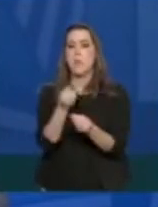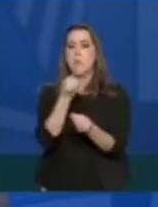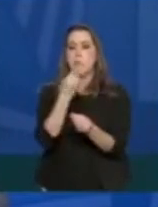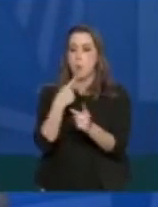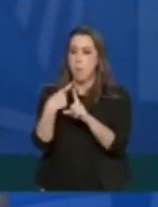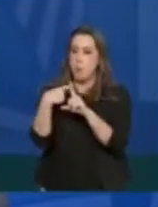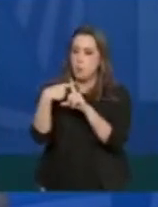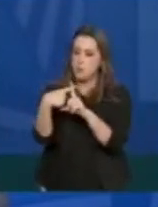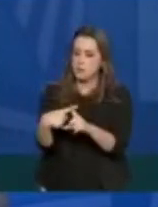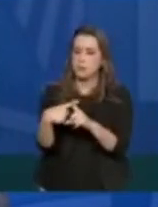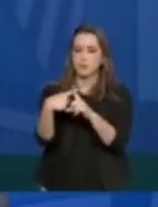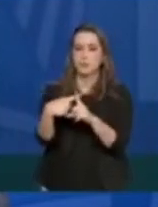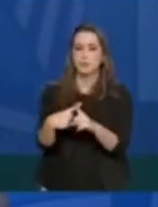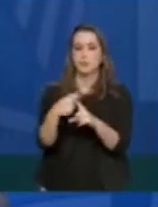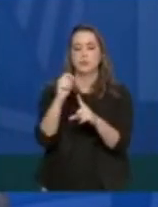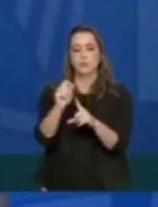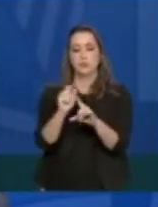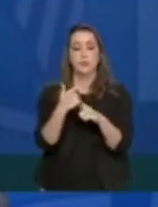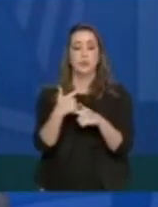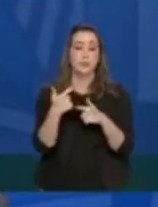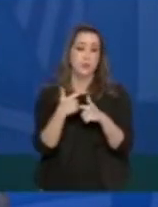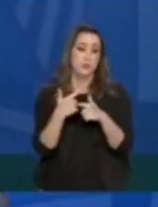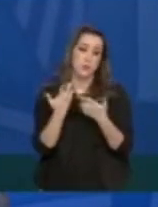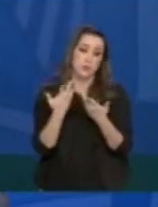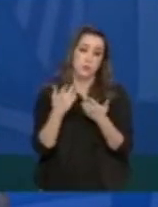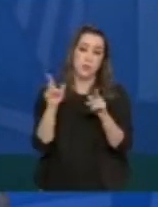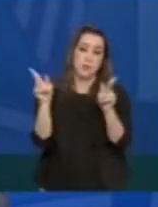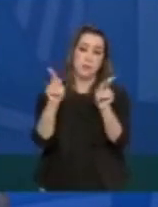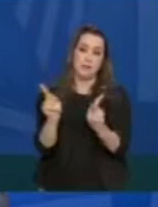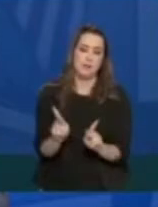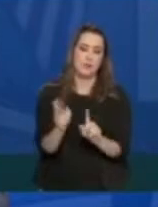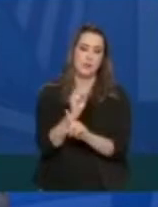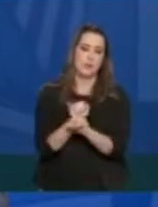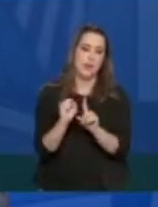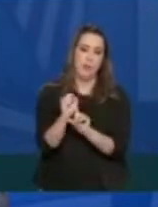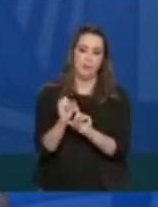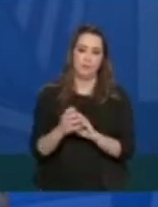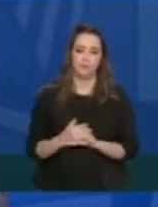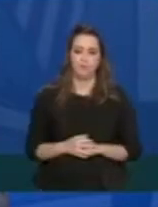positivo na questão da pacificação social.